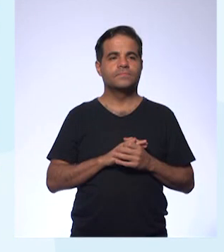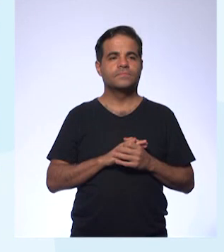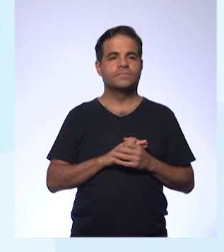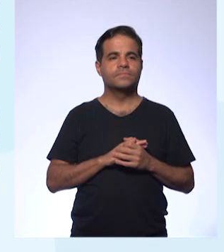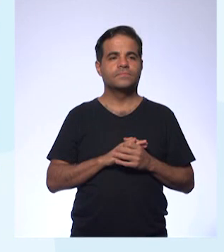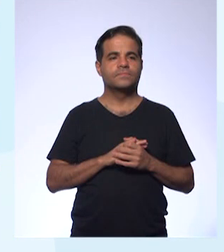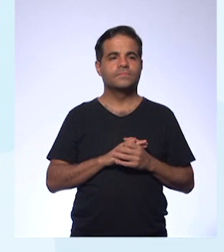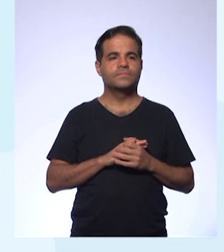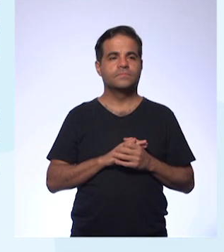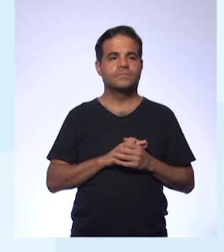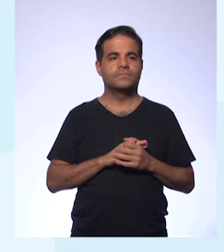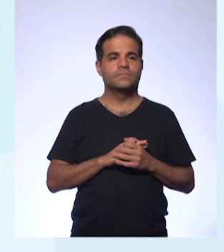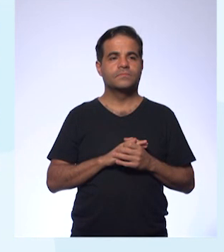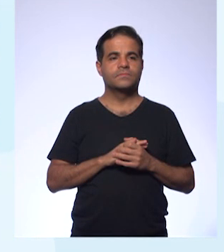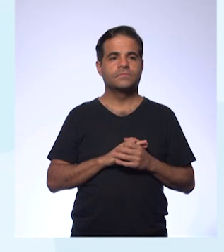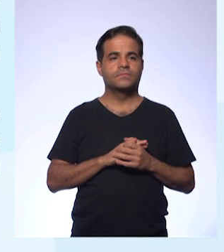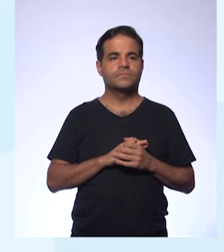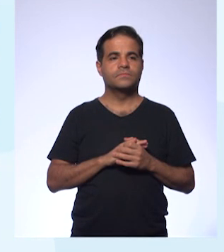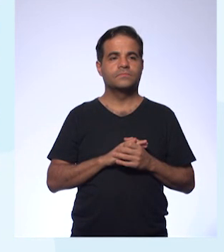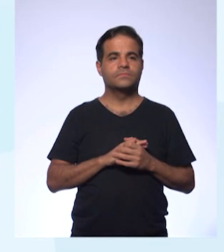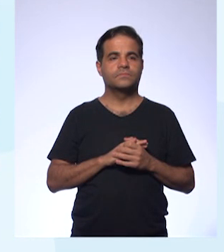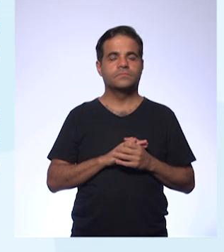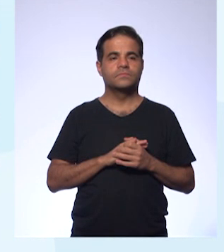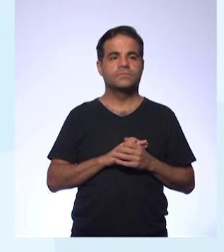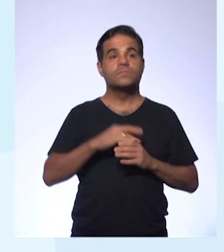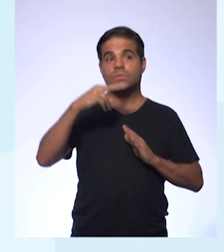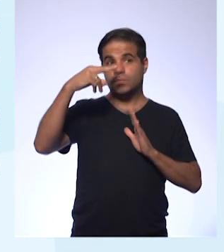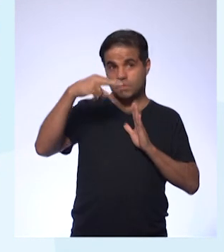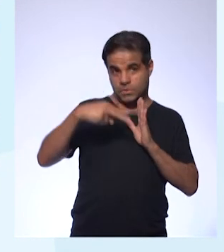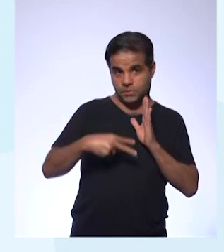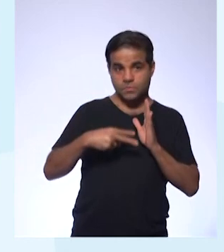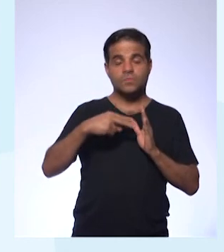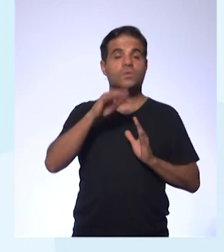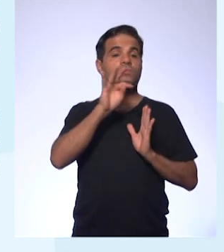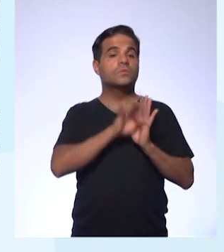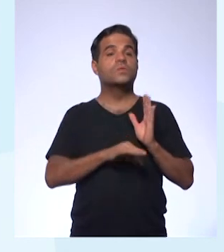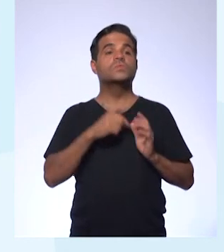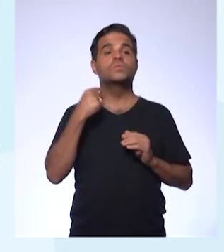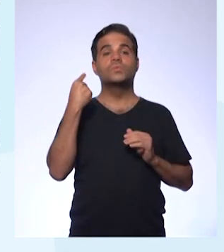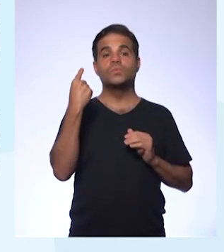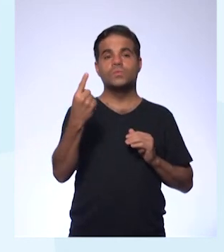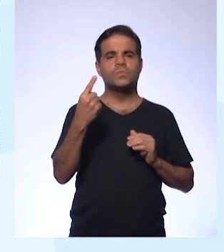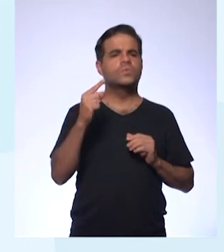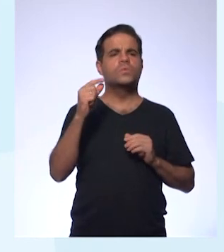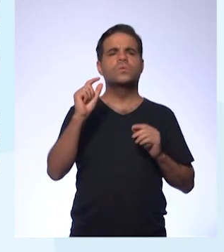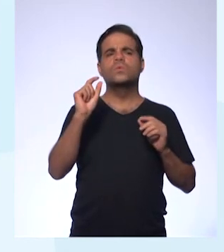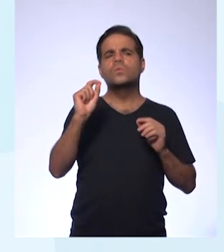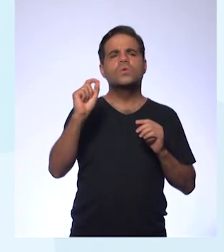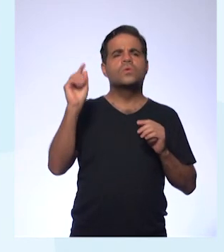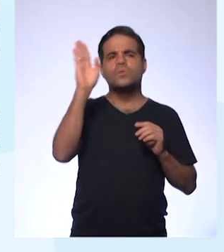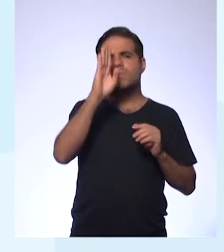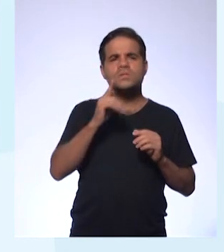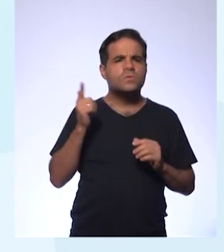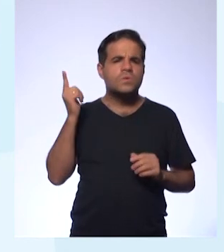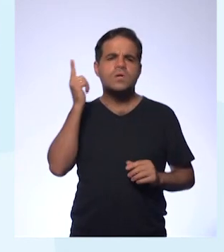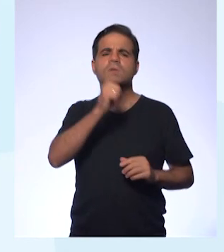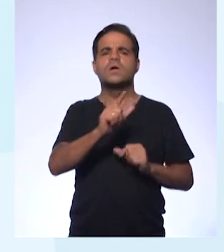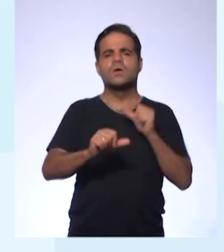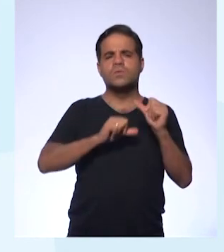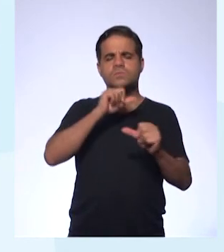Leitura do texto 1. O que o Brasil ganha com as